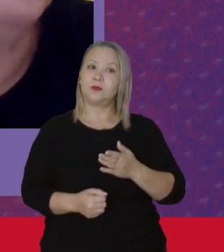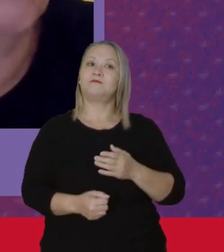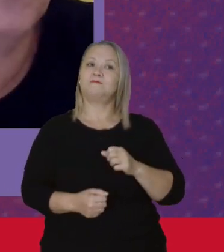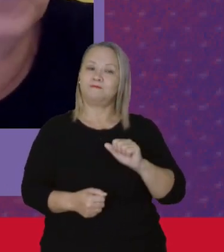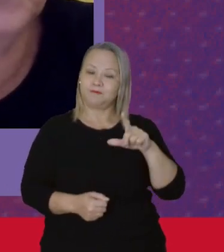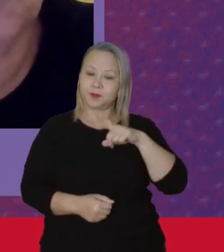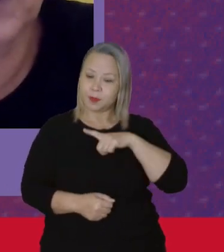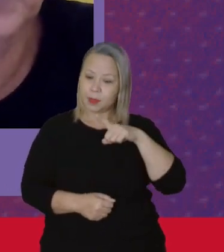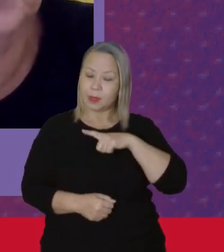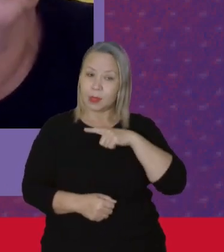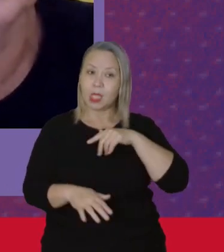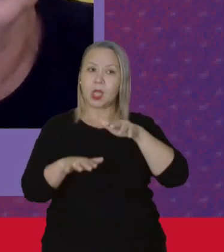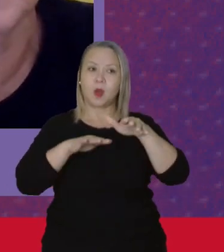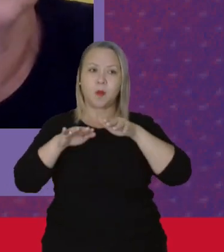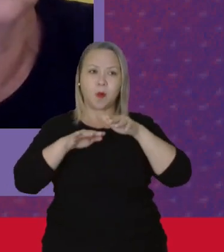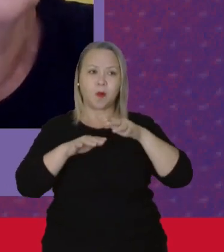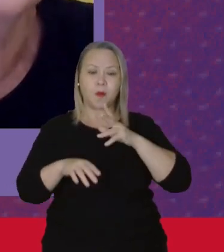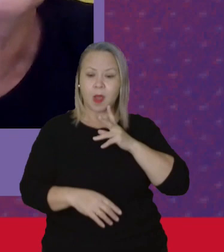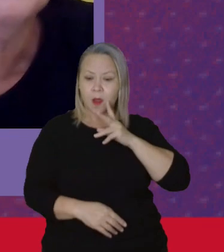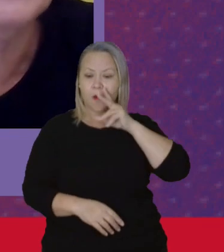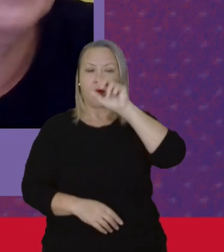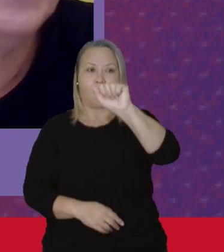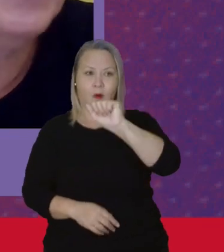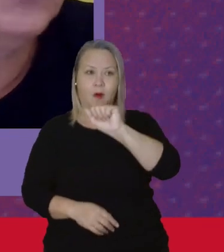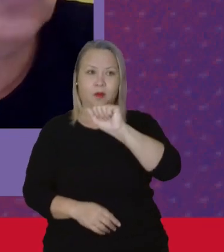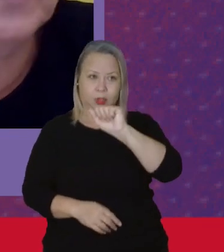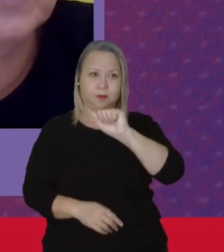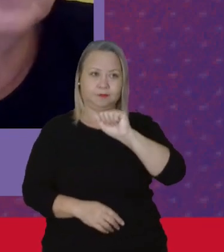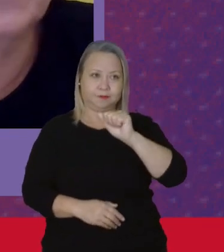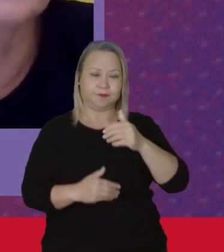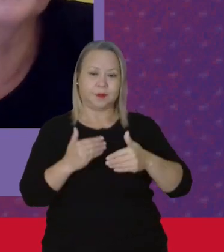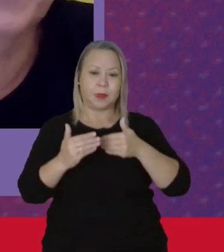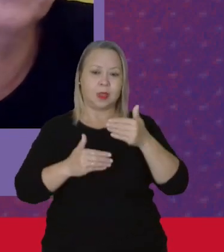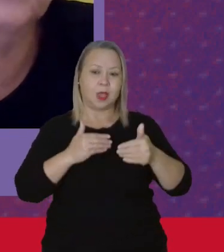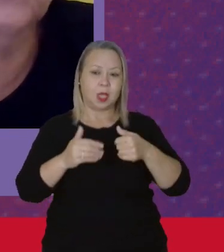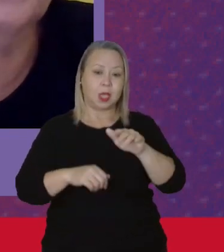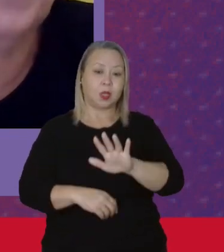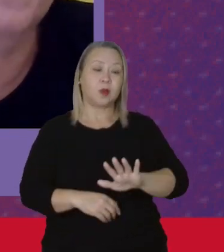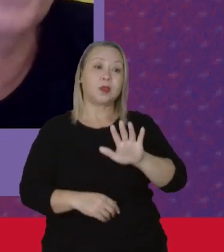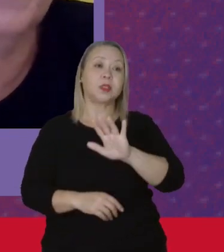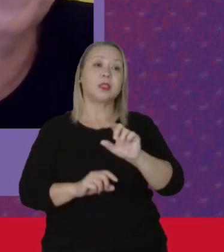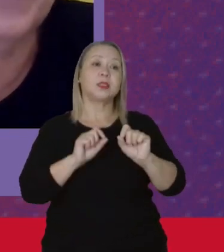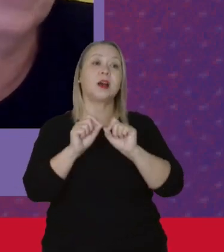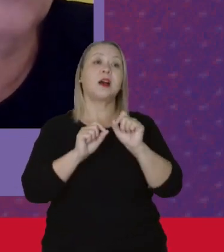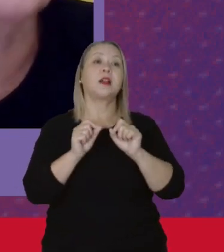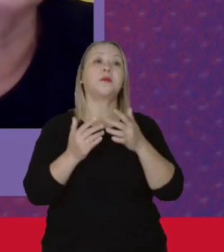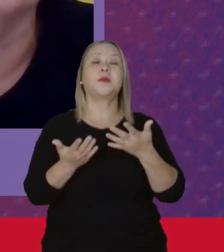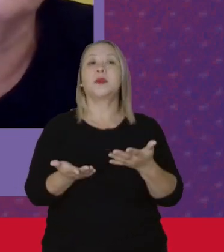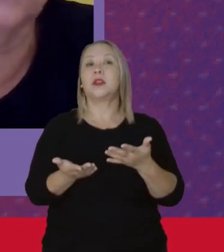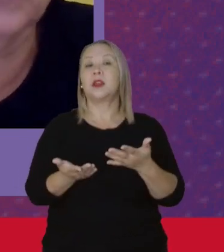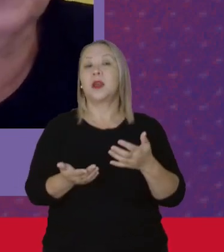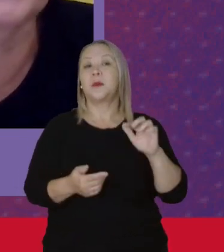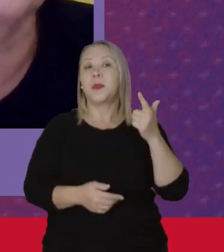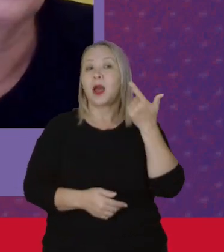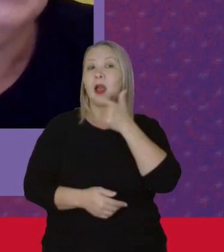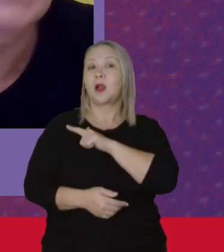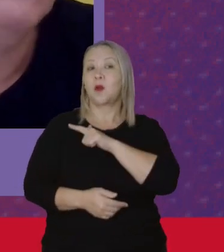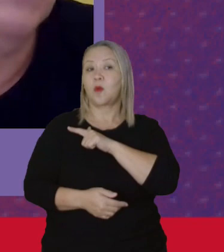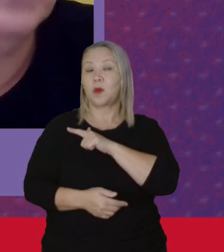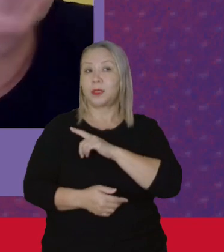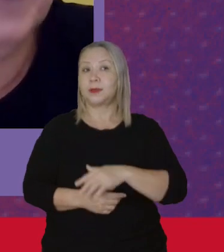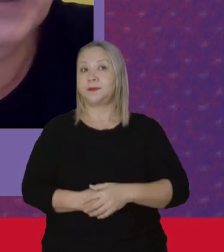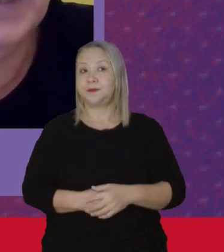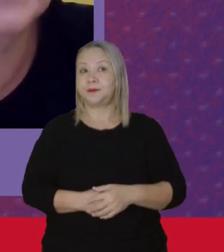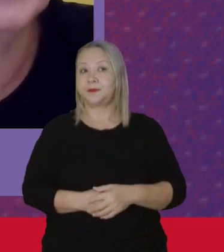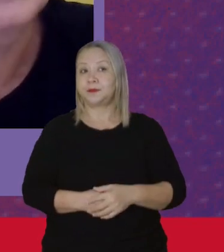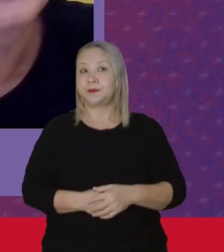tem um movimento forte e avançado em todas as áreas para isso, para conquistas. E só terminando,